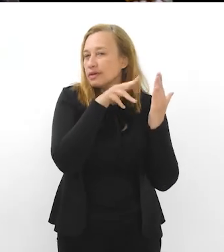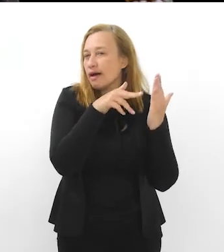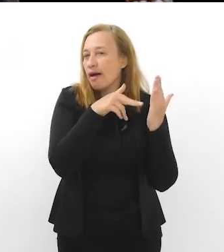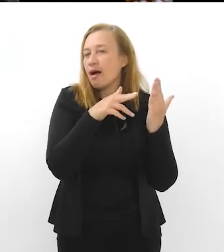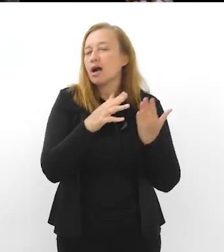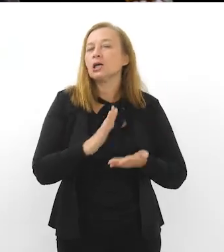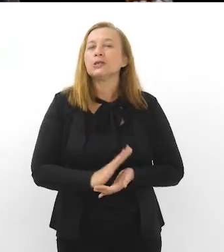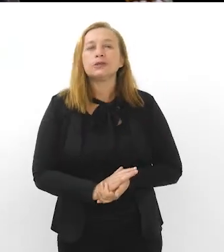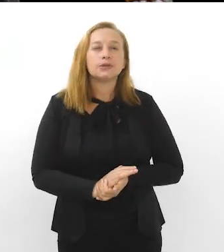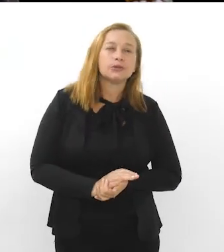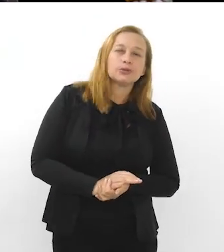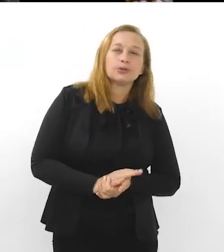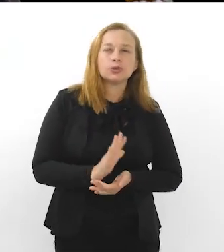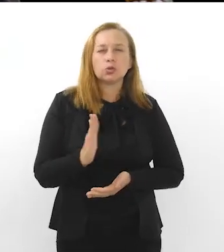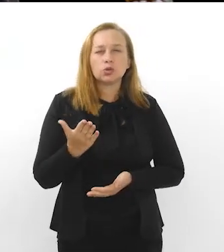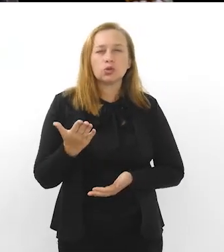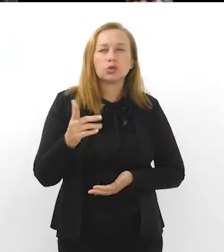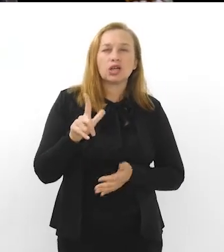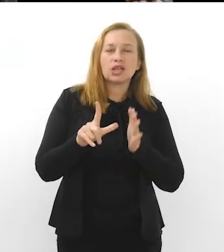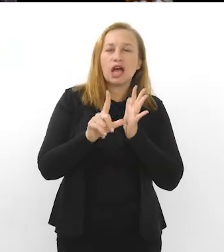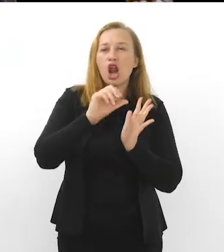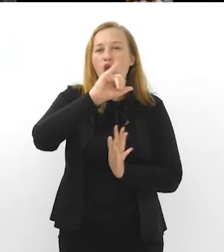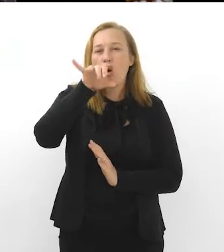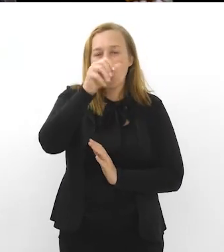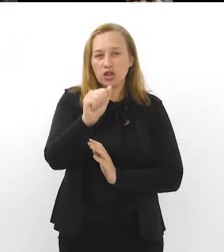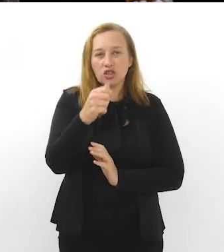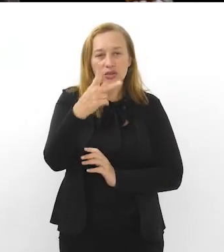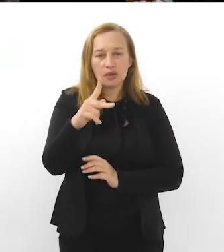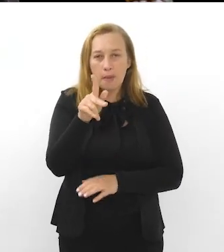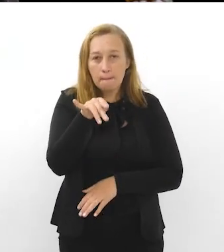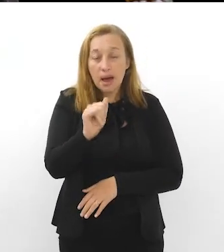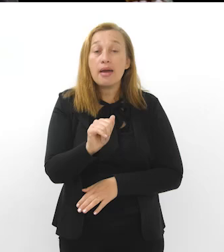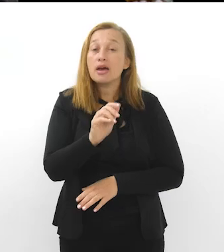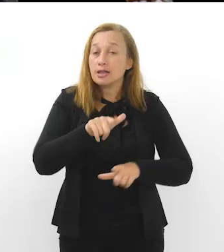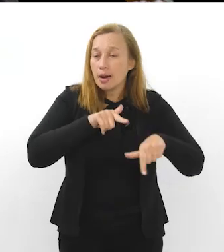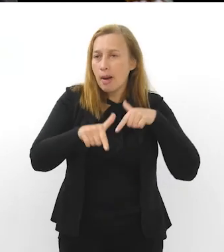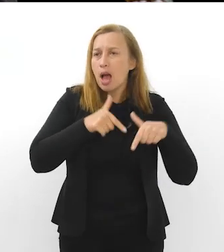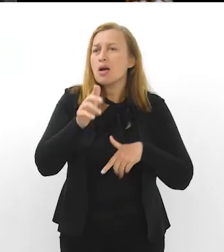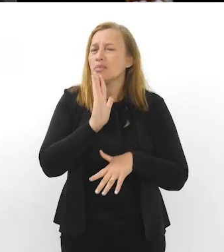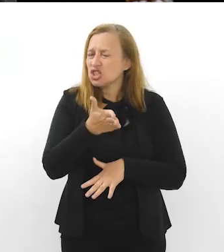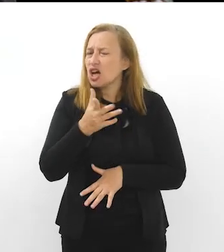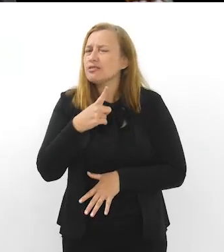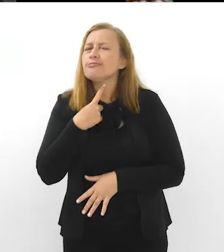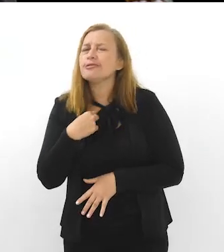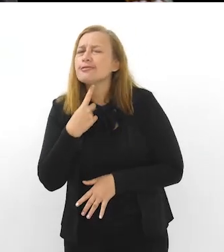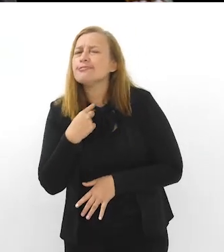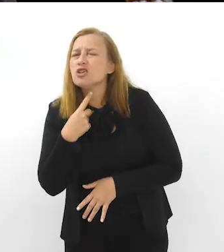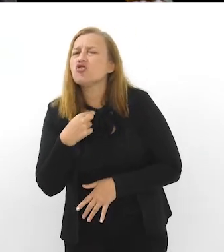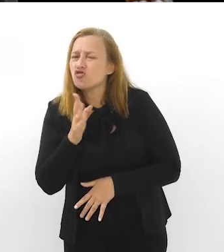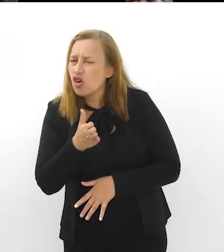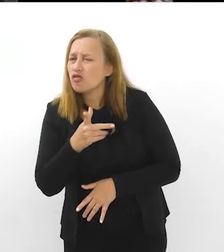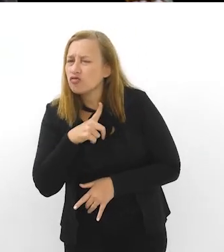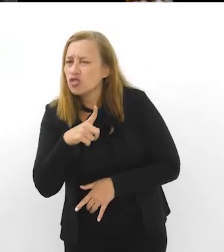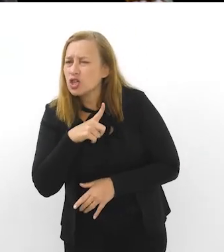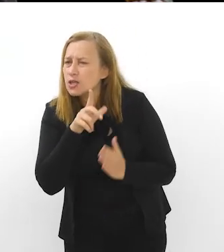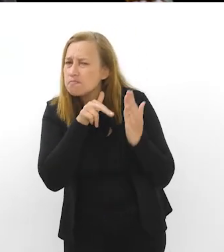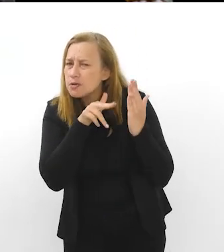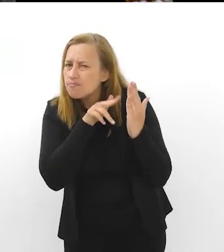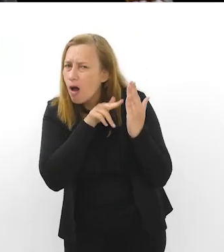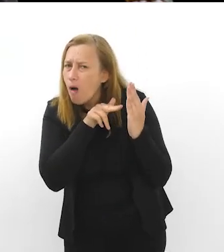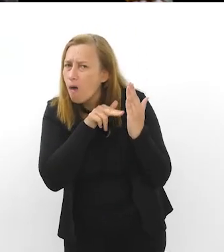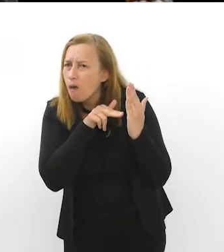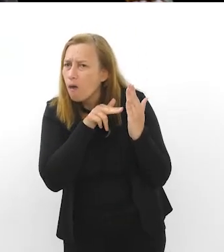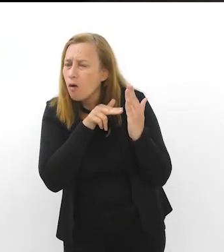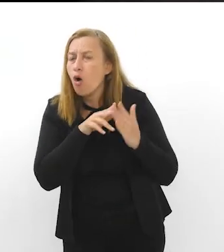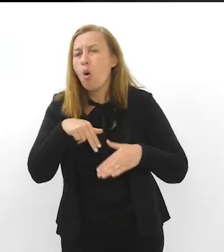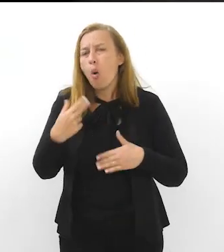pintar lá quando estava enfim, na loja do seu pai, mas você já tinha essa vontade de pintar